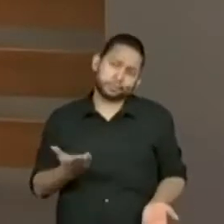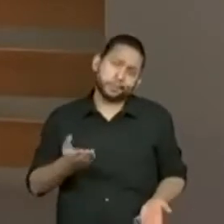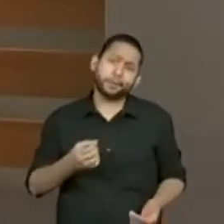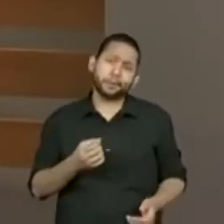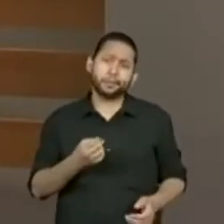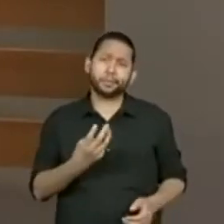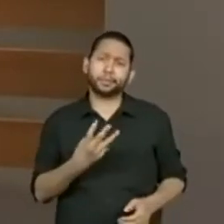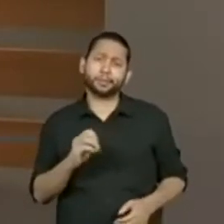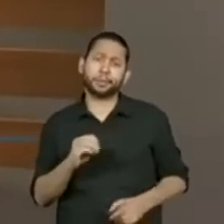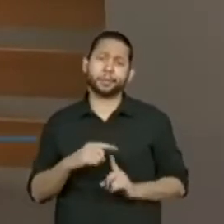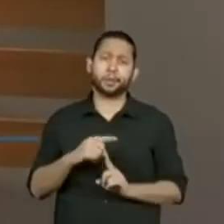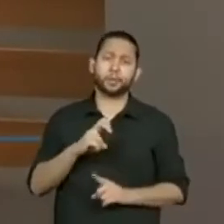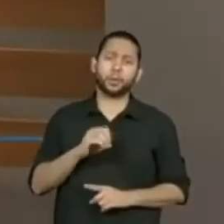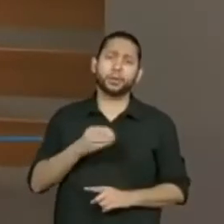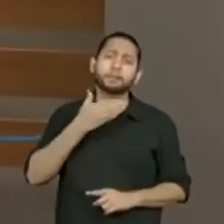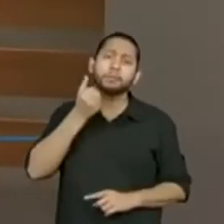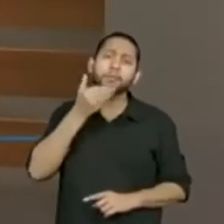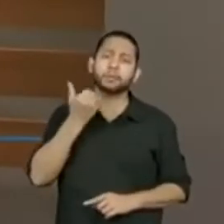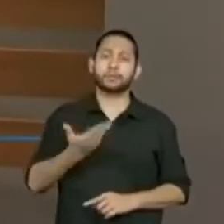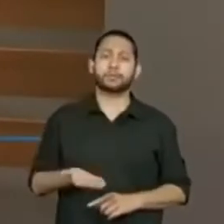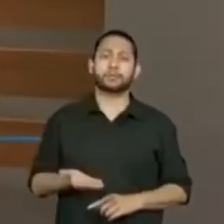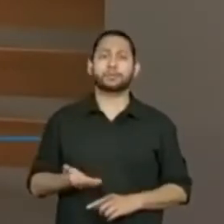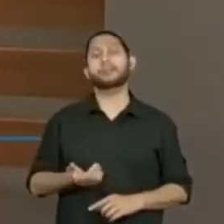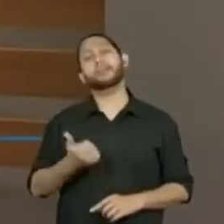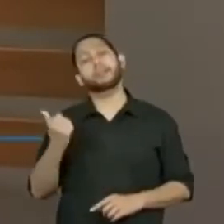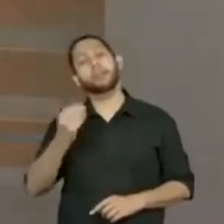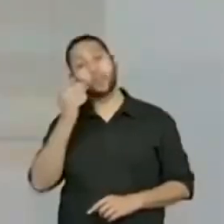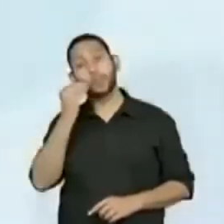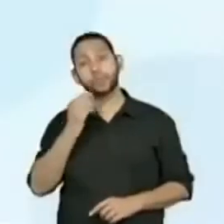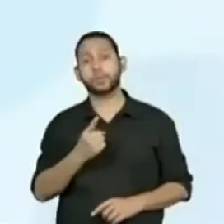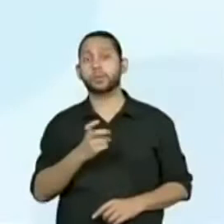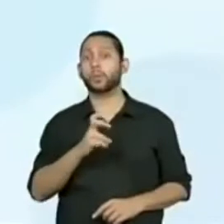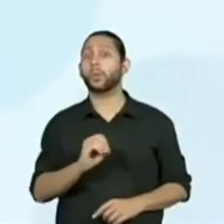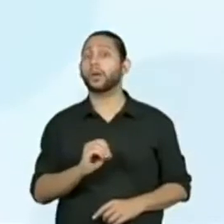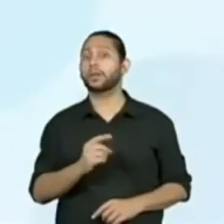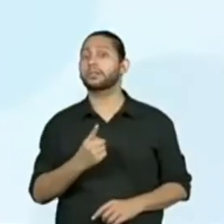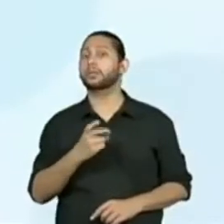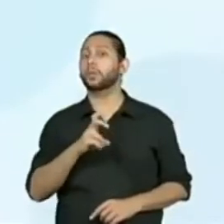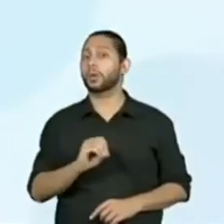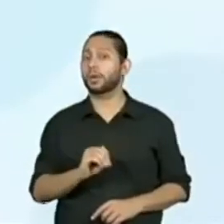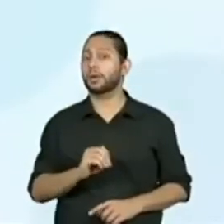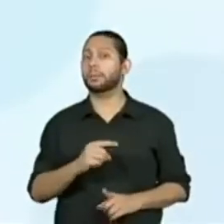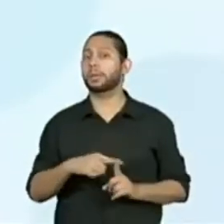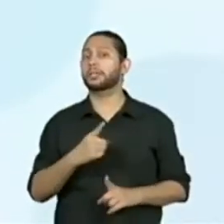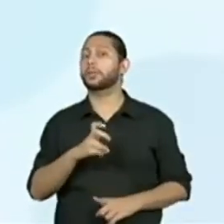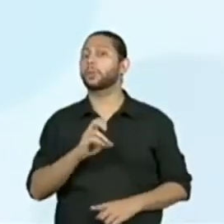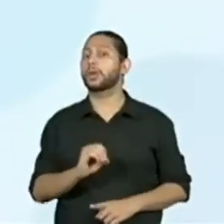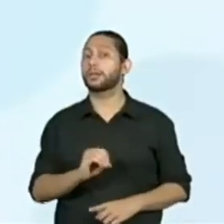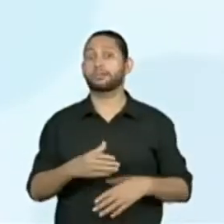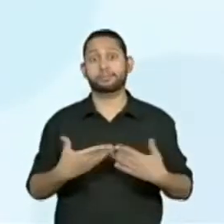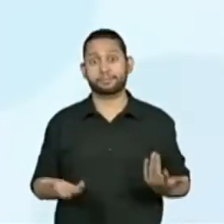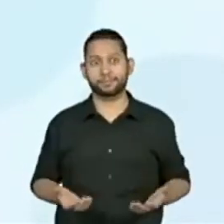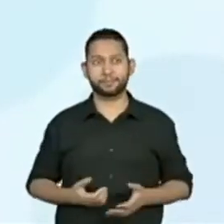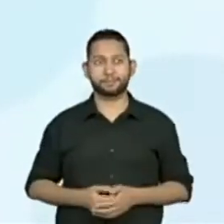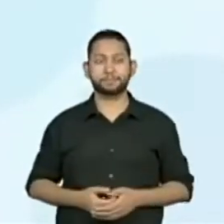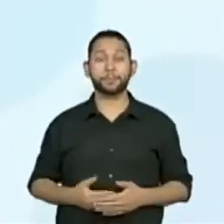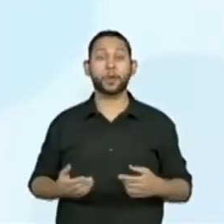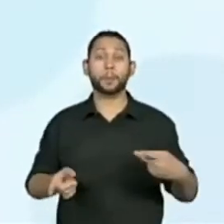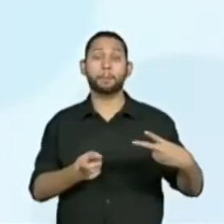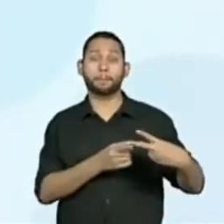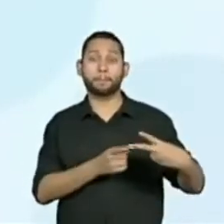fácil, ok? Vamos para o próximo número? Próximo número, 712. Vamos lá decompor o número